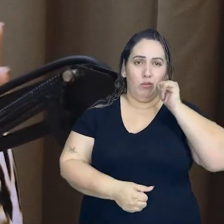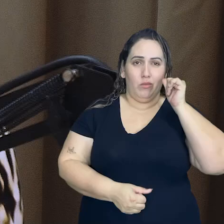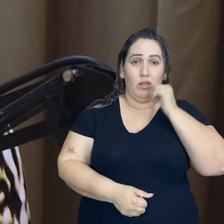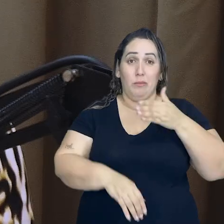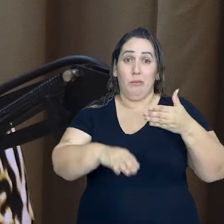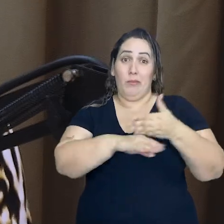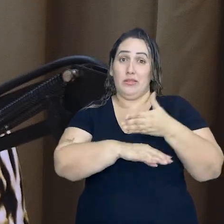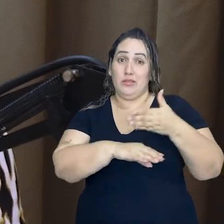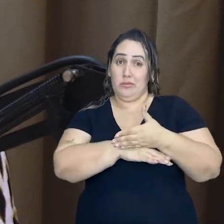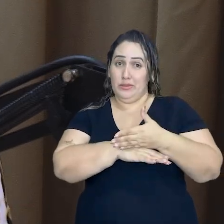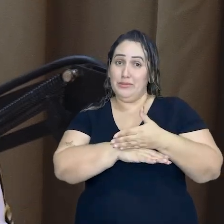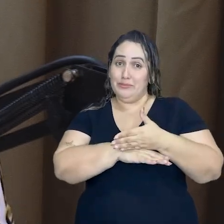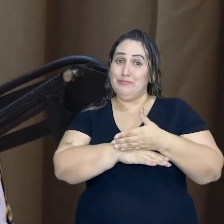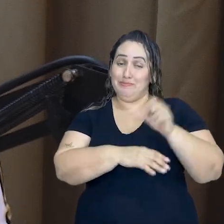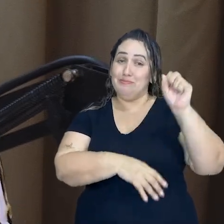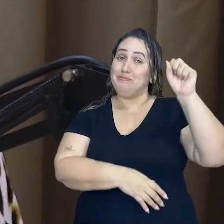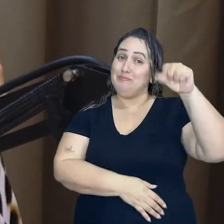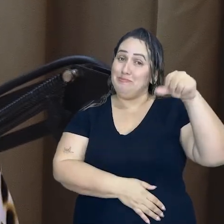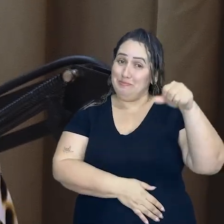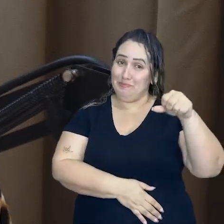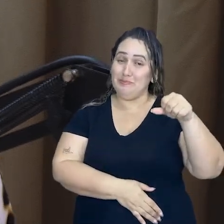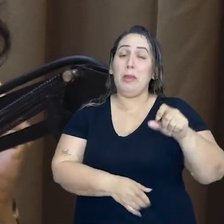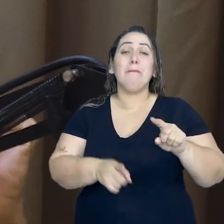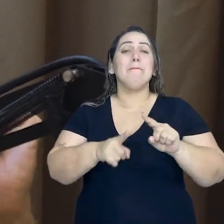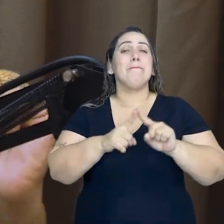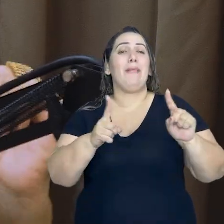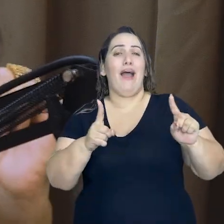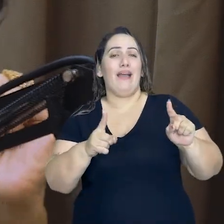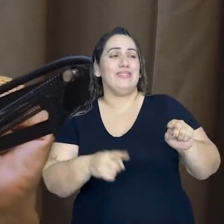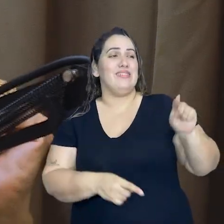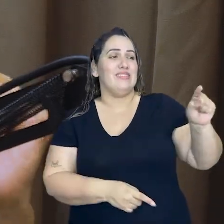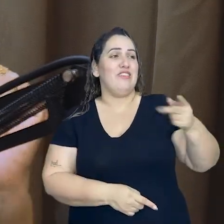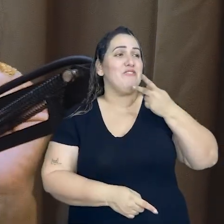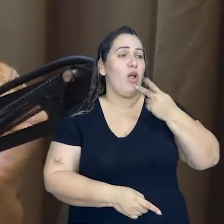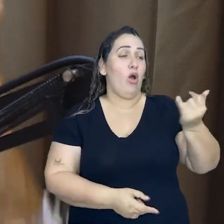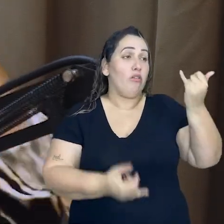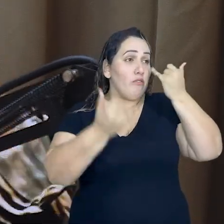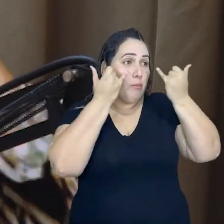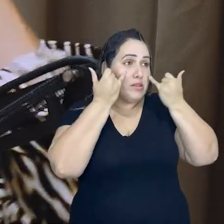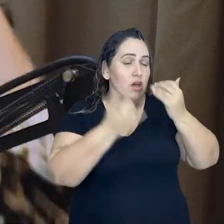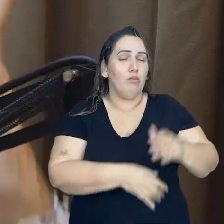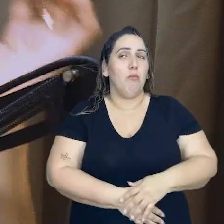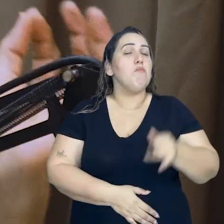não é uma informação assim, aumentou o número, aumentou.